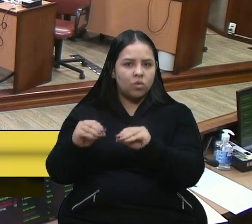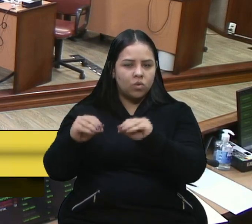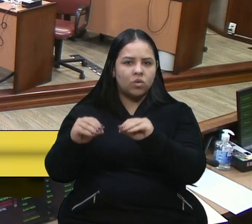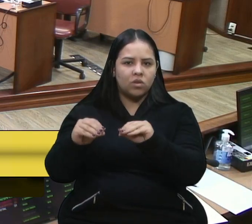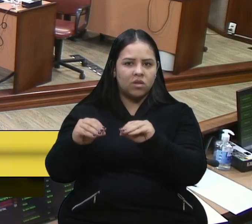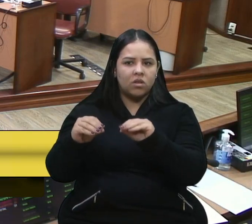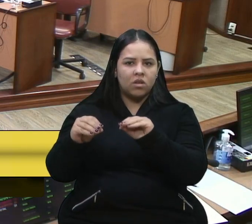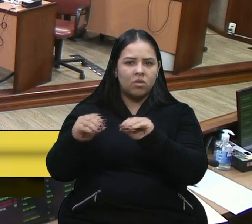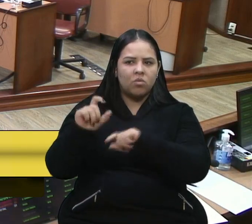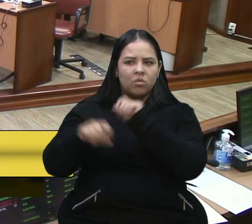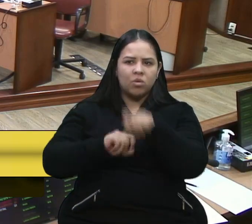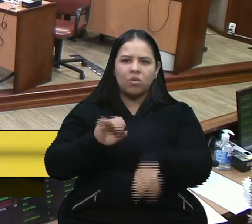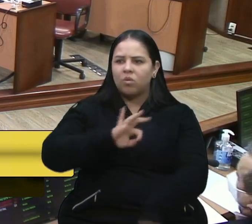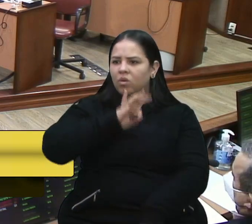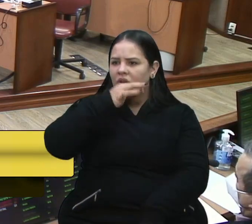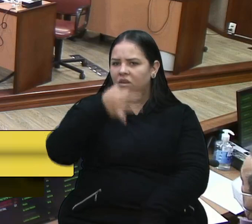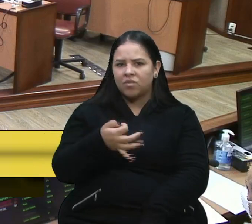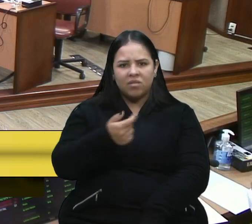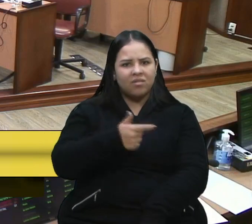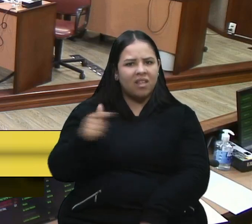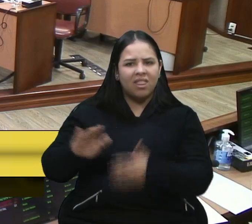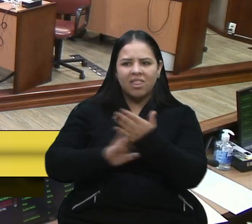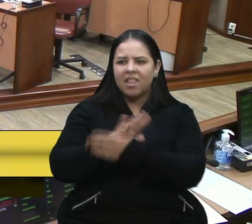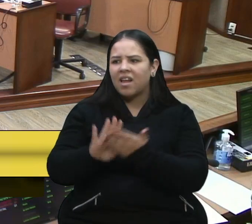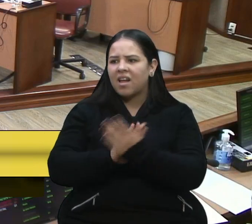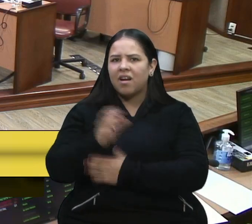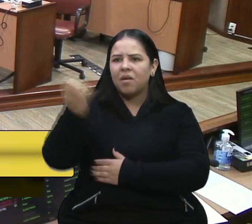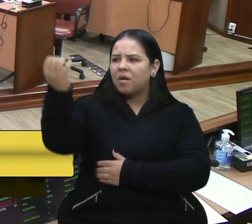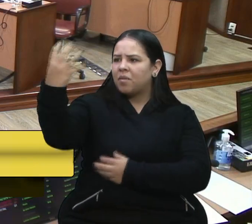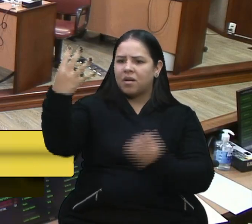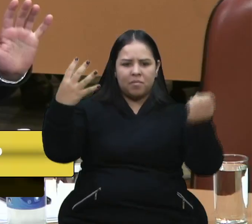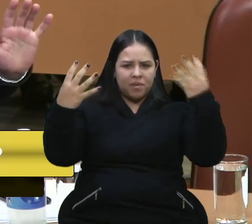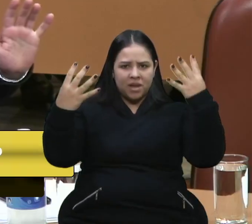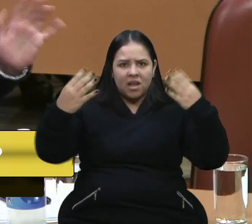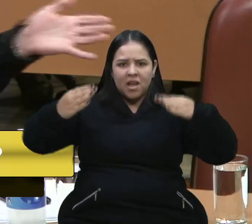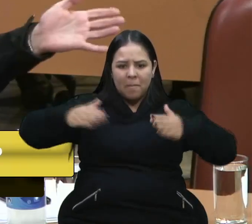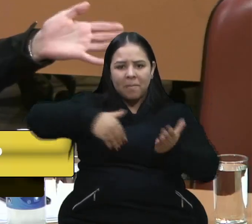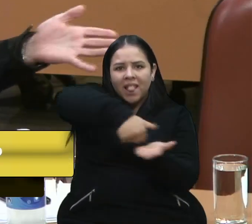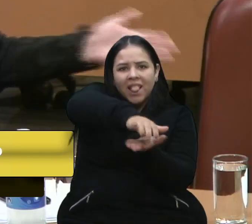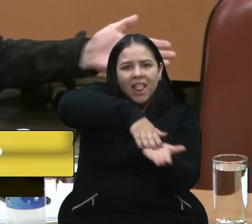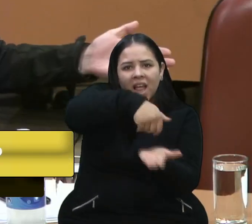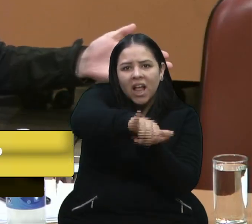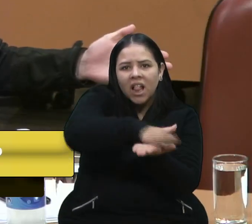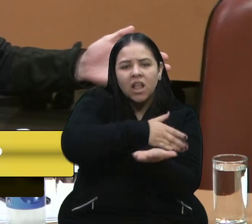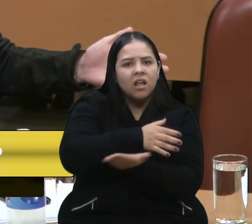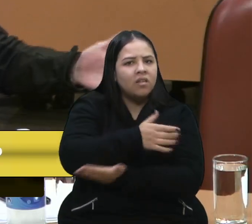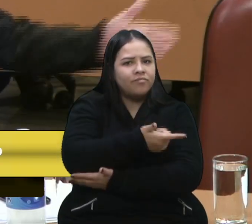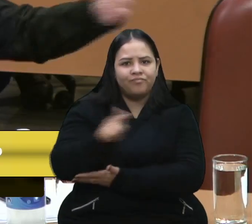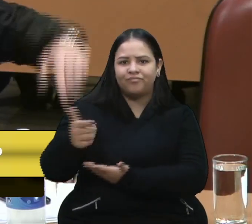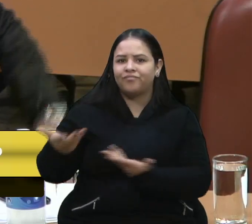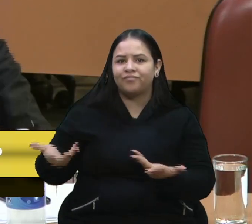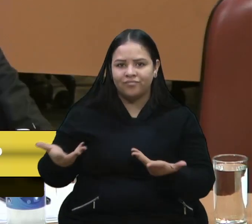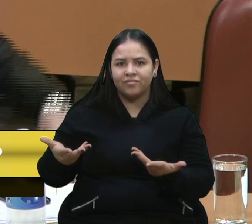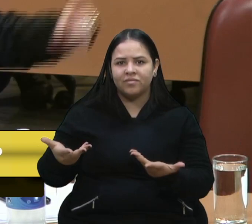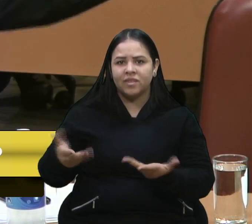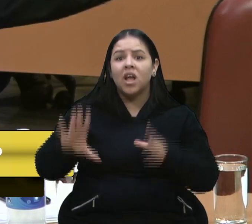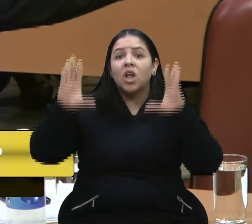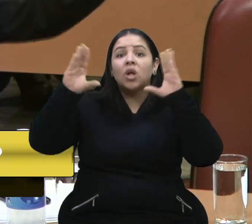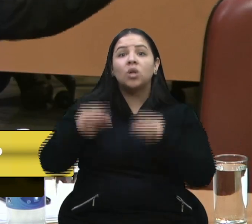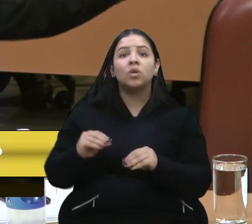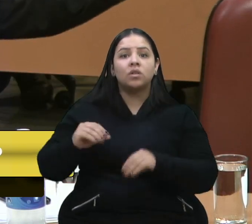sinalização já é uma porcaria. Não tem nem pintado direito, tá? Aí, período da noite, adivinha, caí